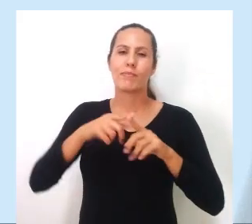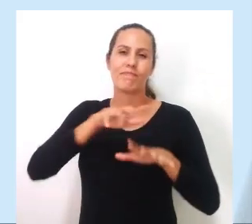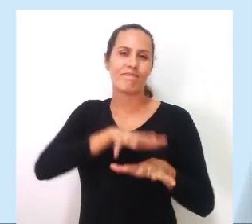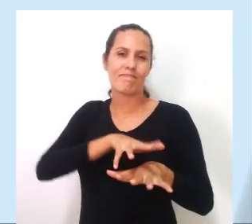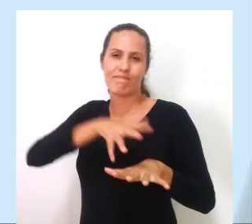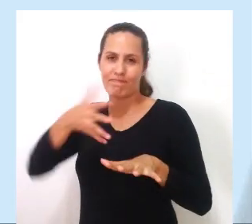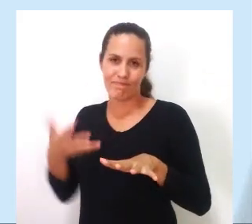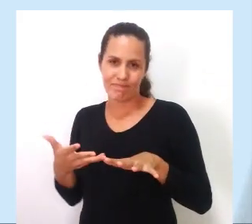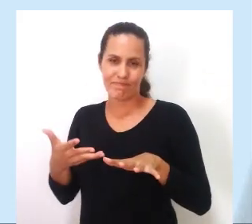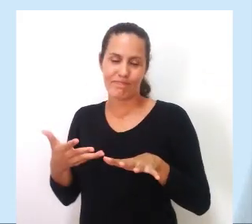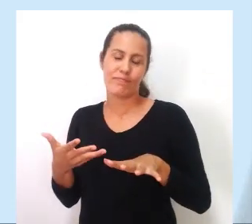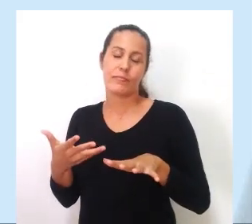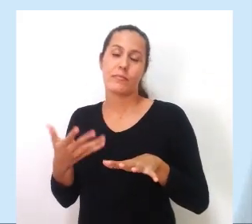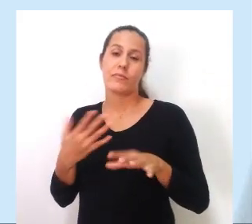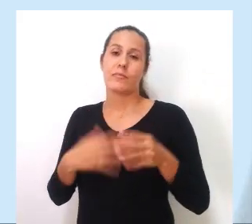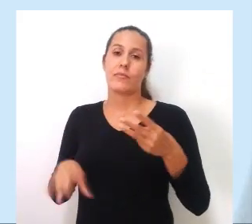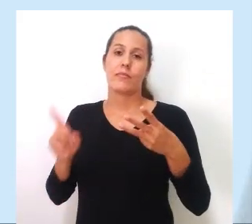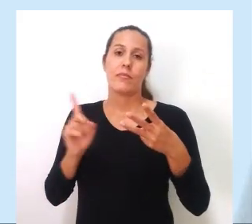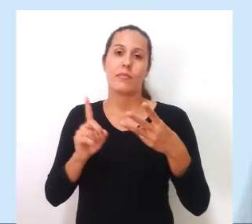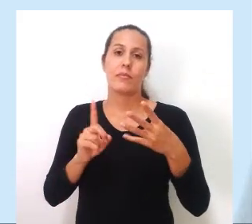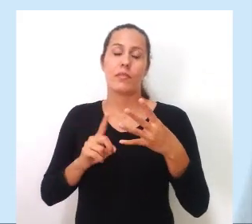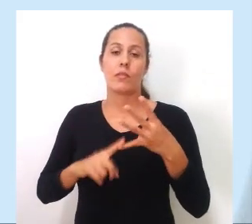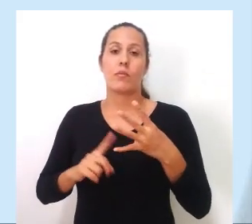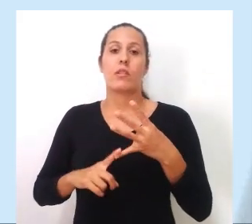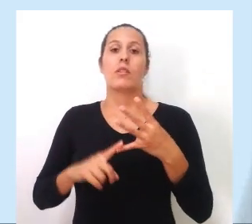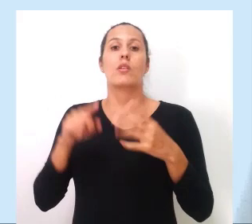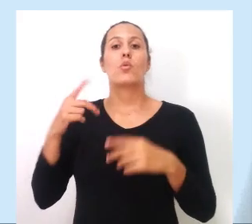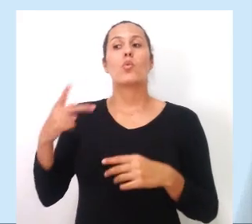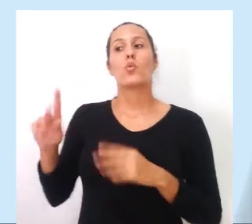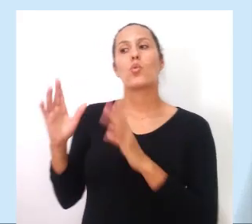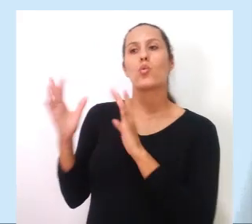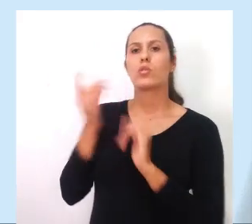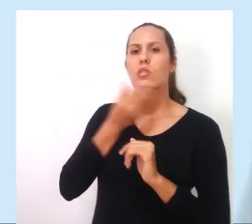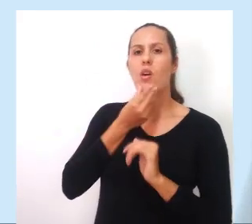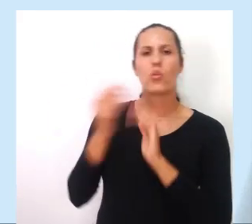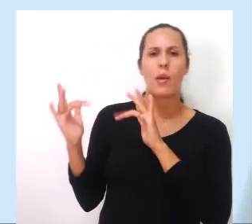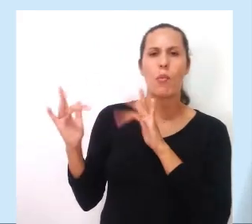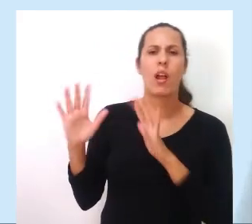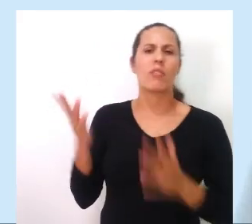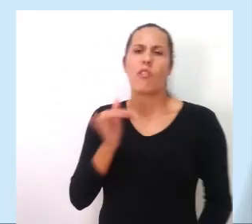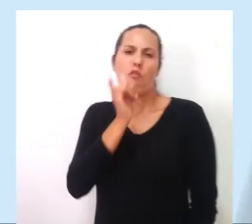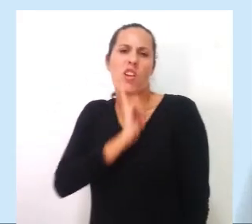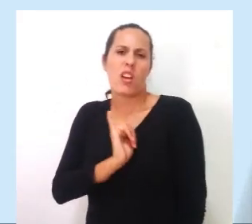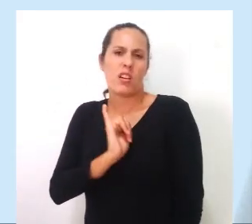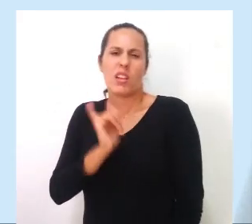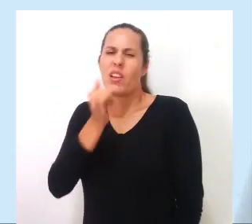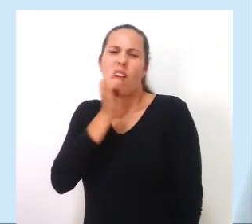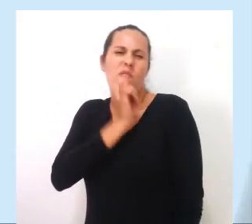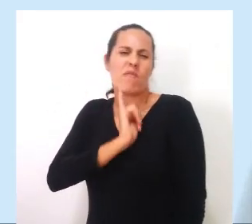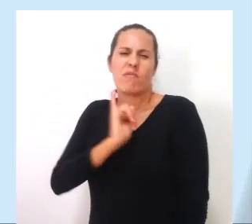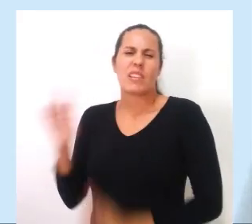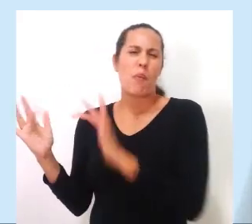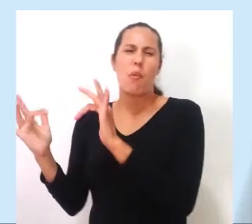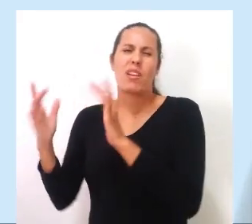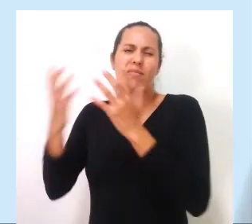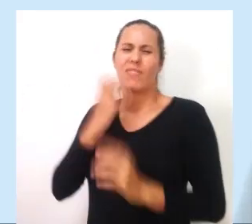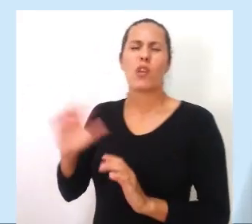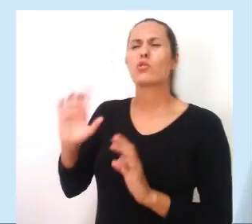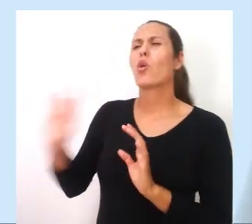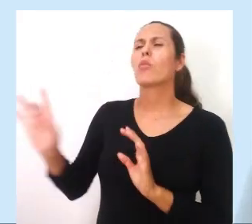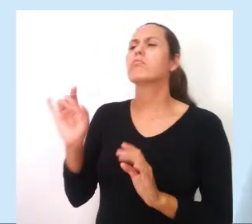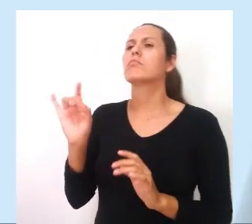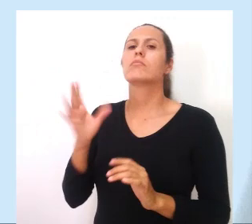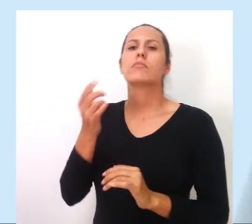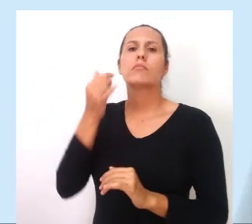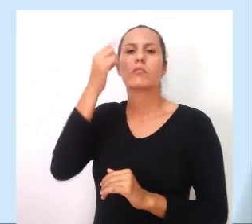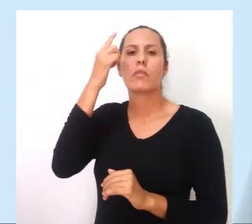da exclusão social, a questão também do seu namorado ou talvez um ficante, de repente ela não estava namorando,